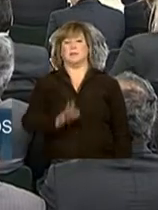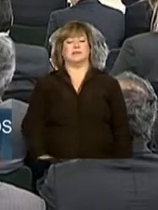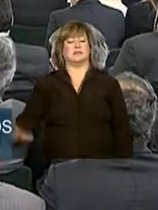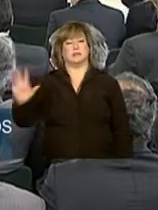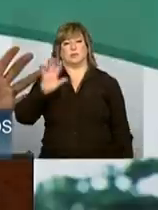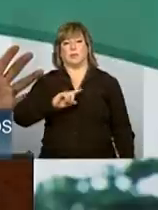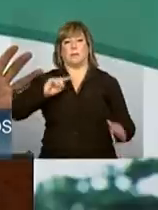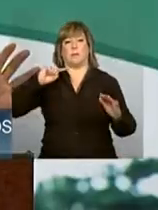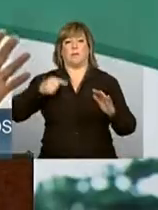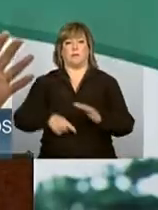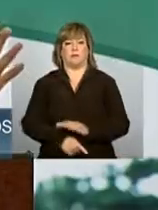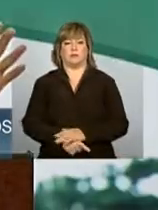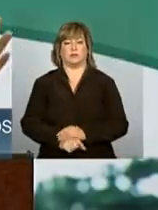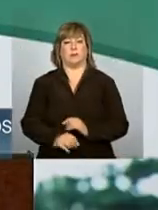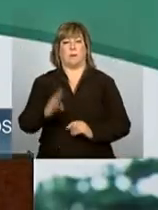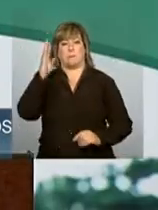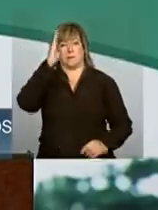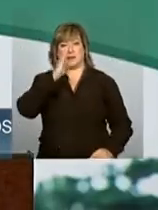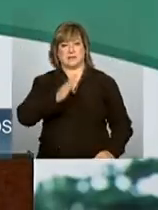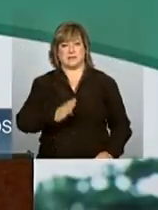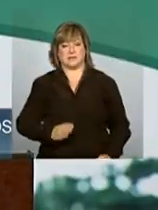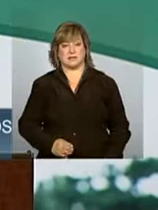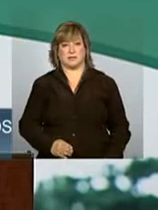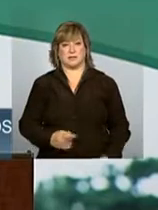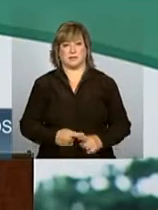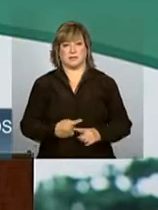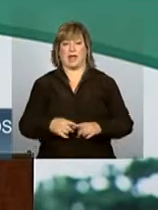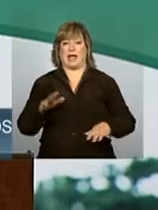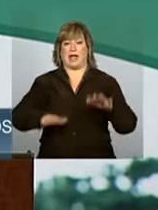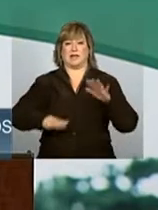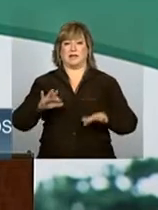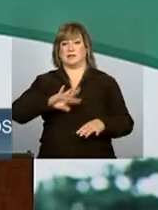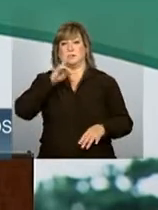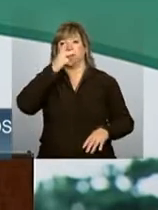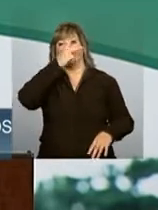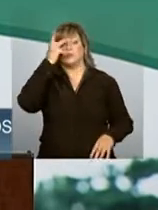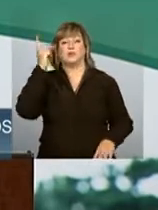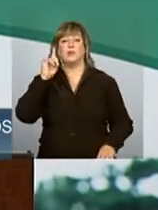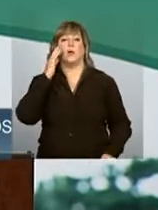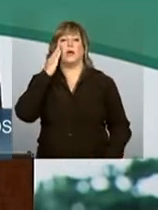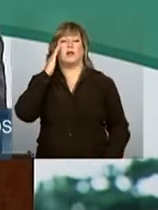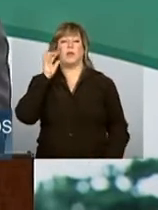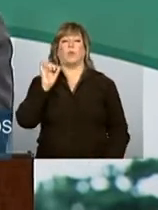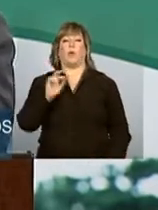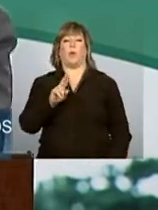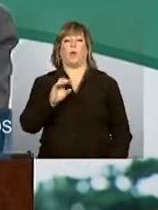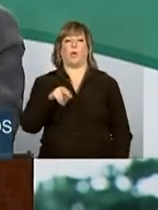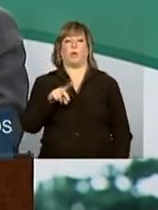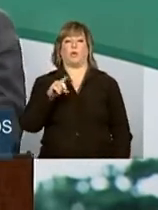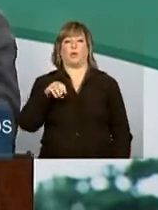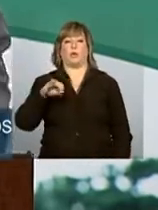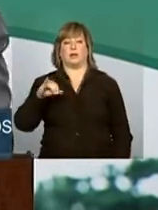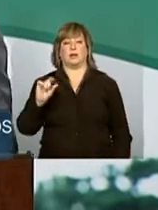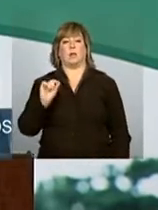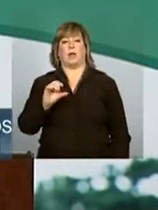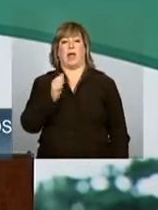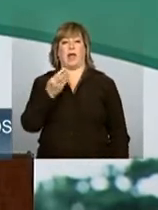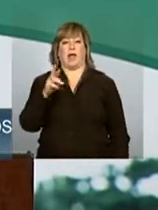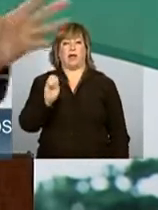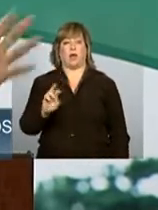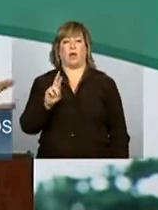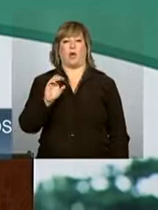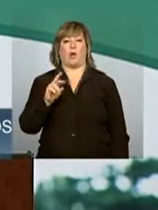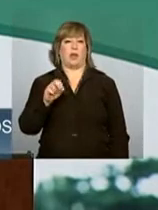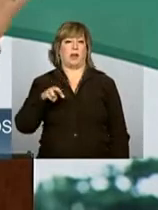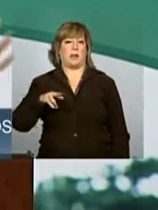profundo, do Brasil, às vezes, que o pessoal não identifica o que seja Rondônia, o que seja Acre, o que seja Roraima, o que